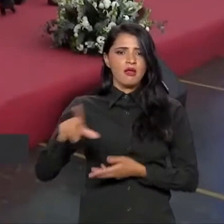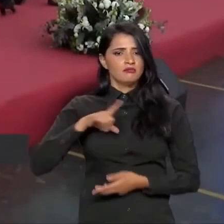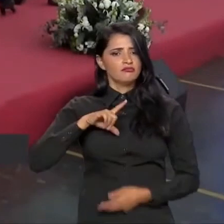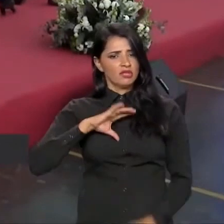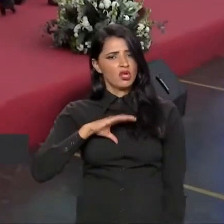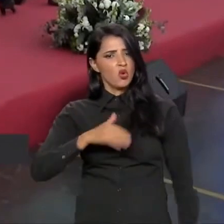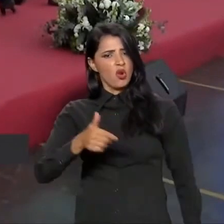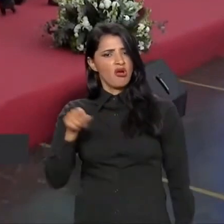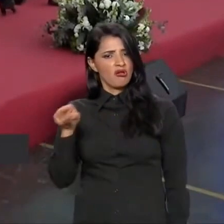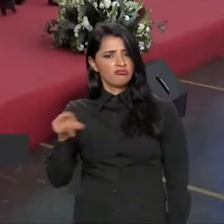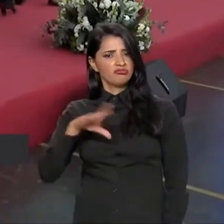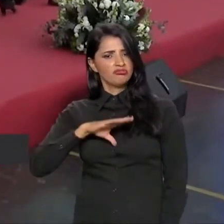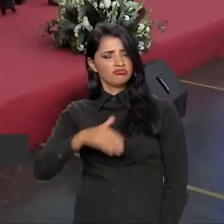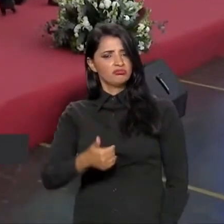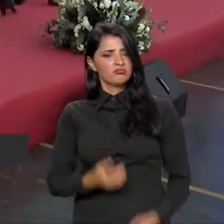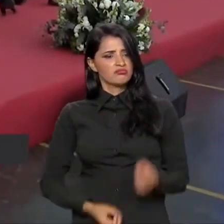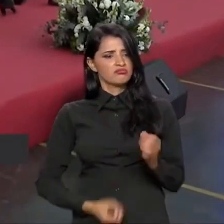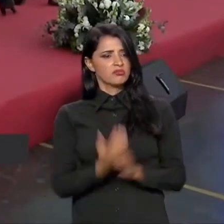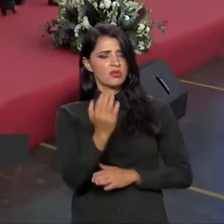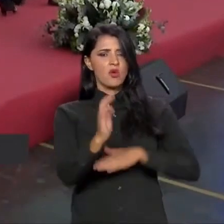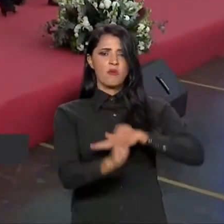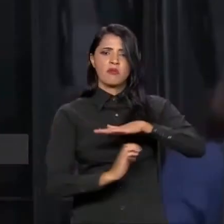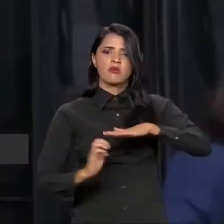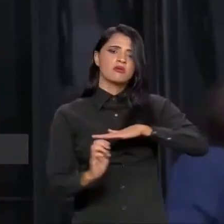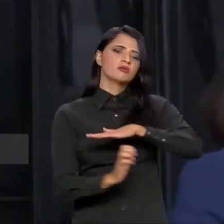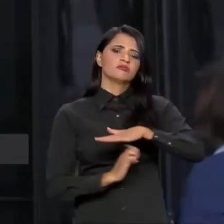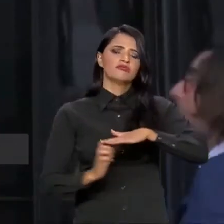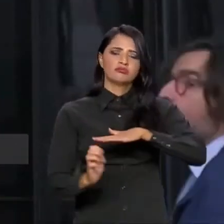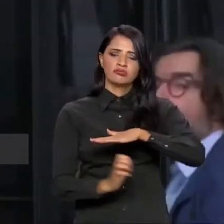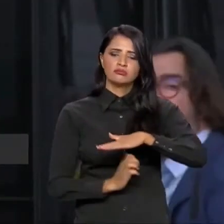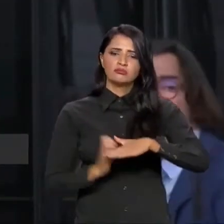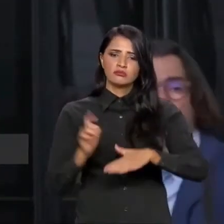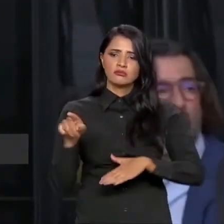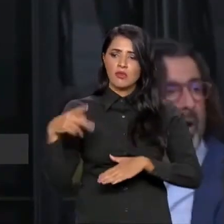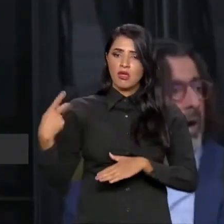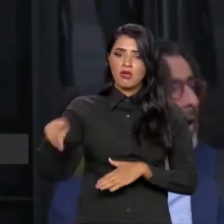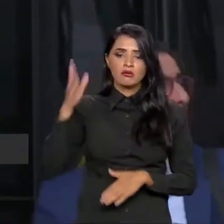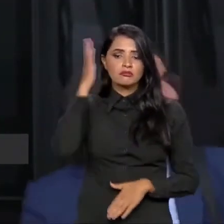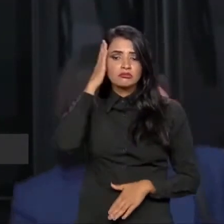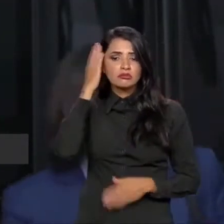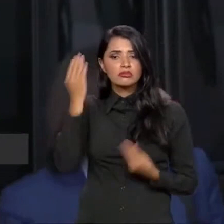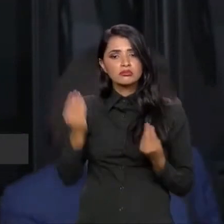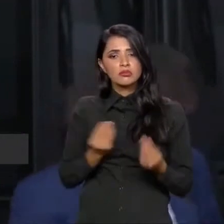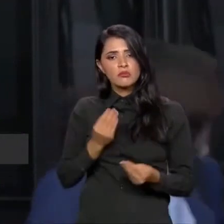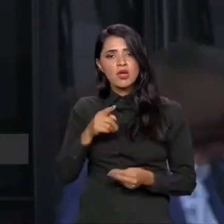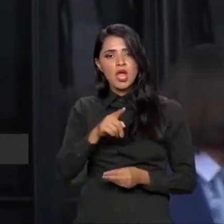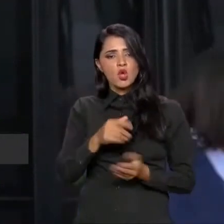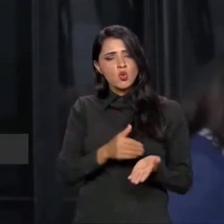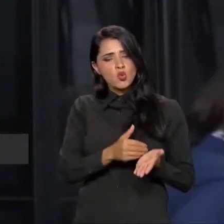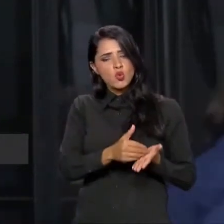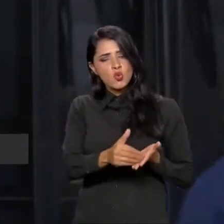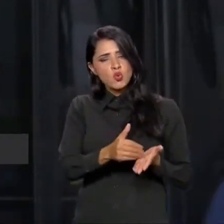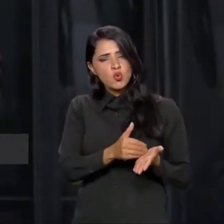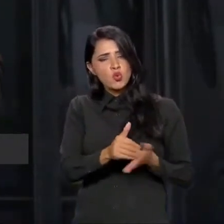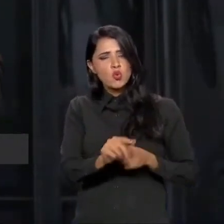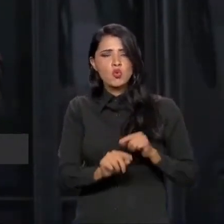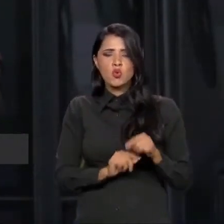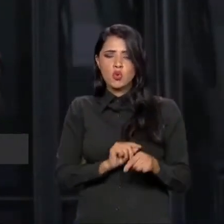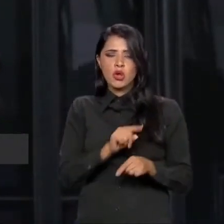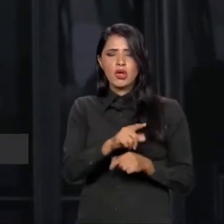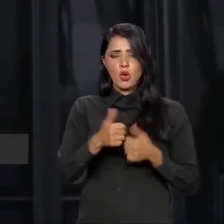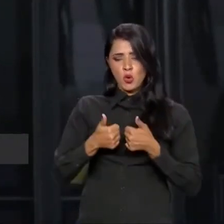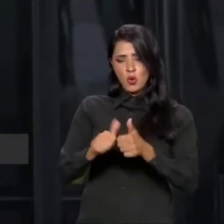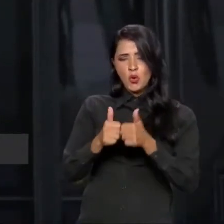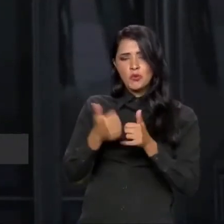coragem de montar uma empresa, que ela sabe que no início um